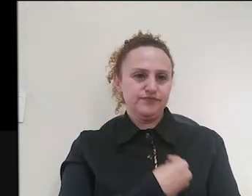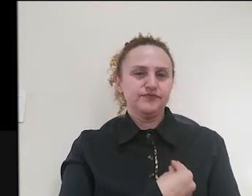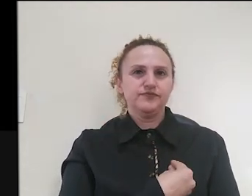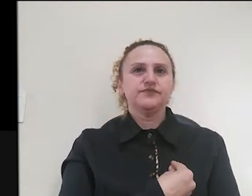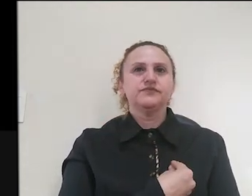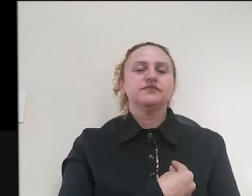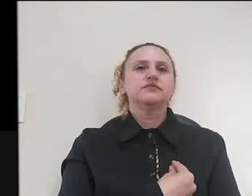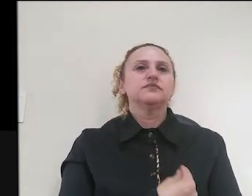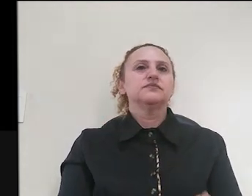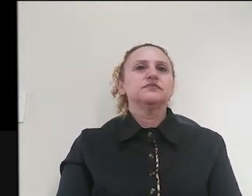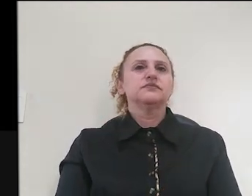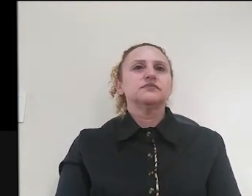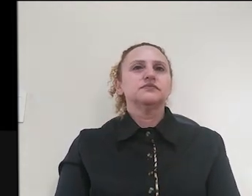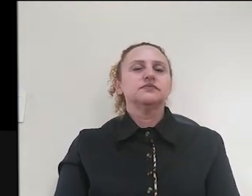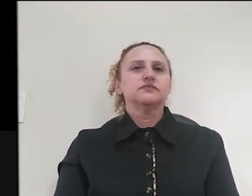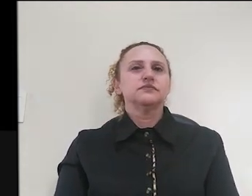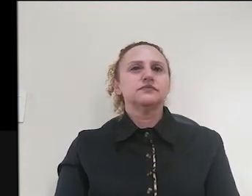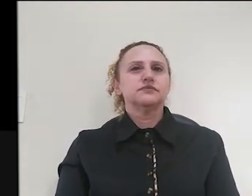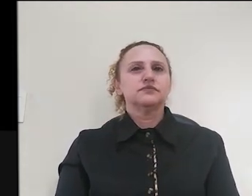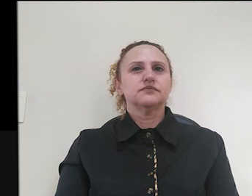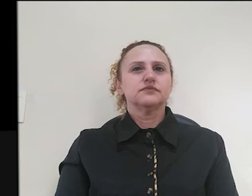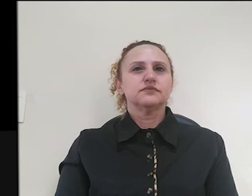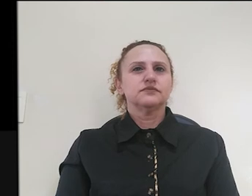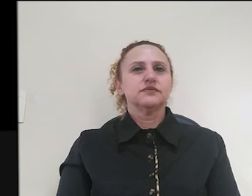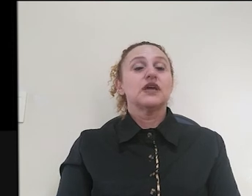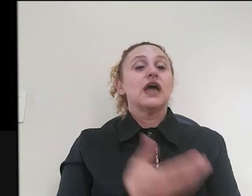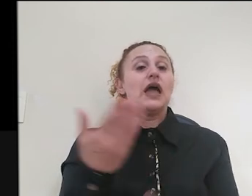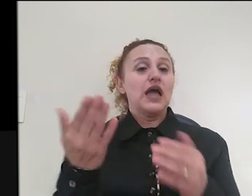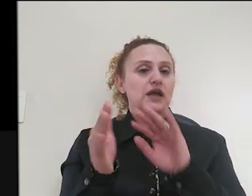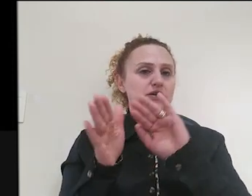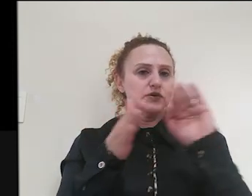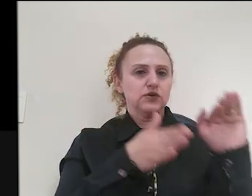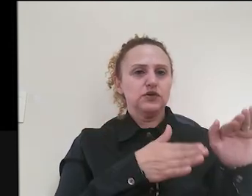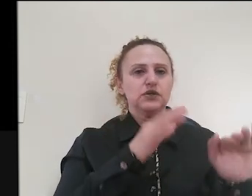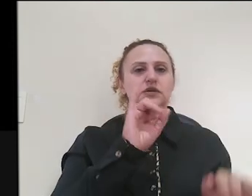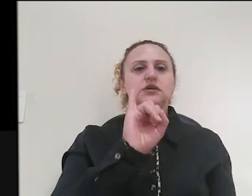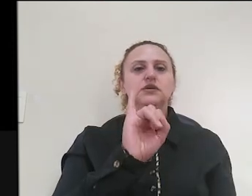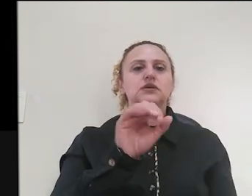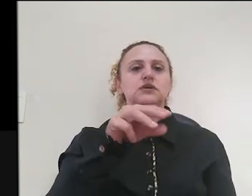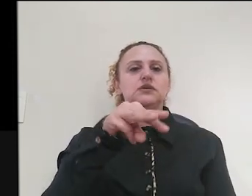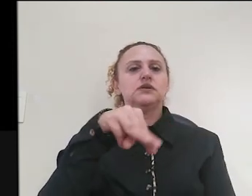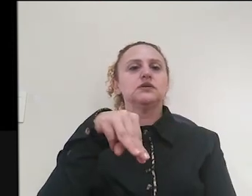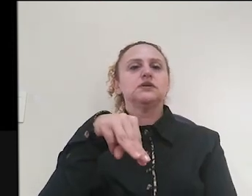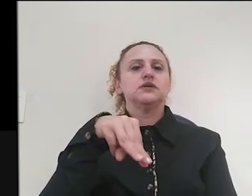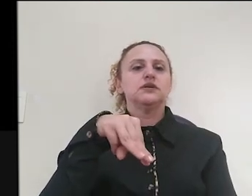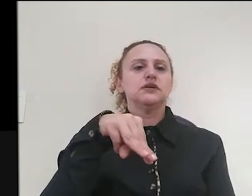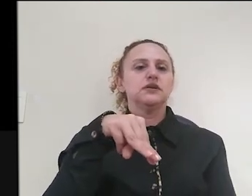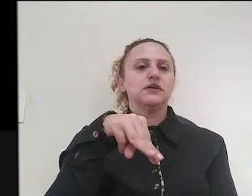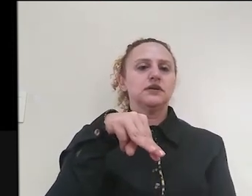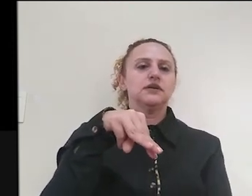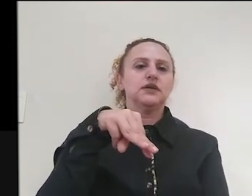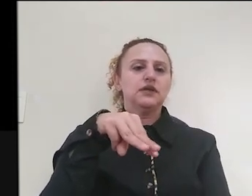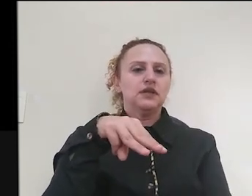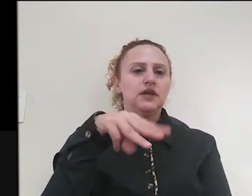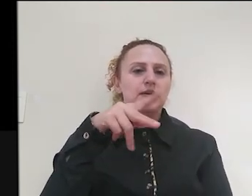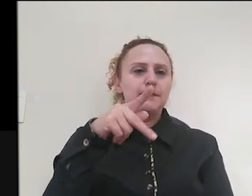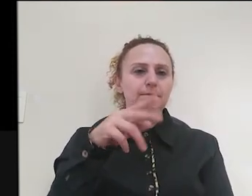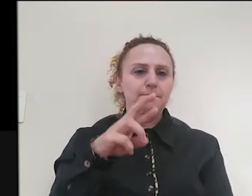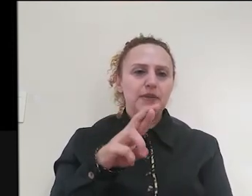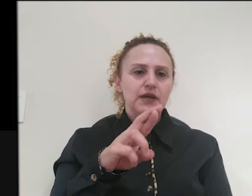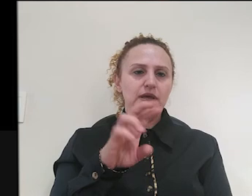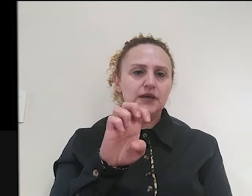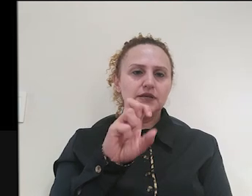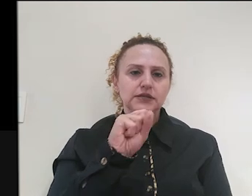fatores influentes para a criação do impressionismo, principalmente do impressionismo do Monet, né? E também aquilo que se dá na literatura, desenvolvimento